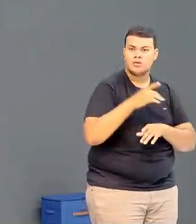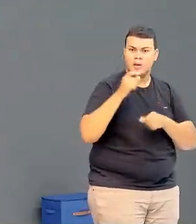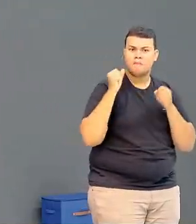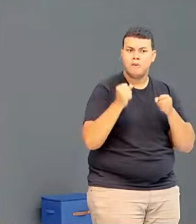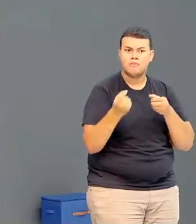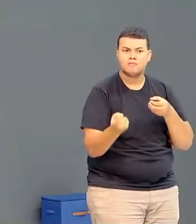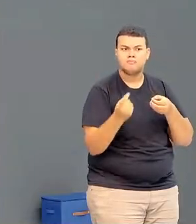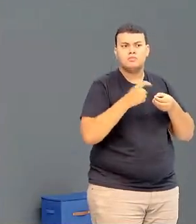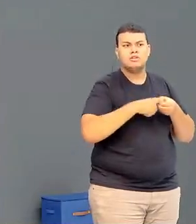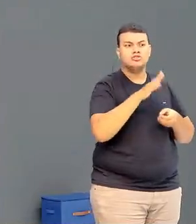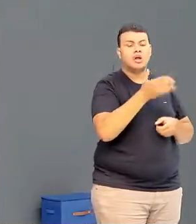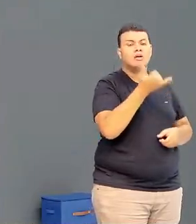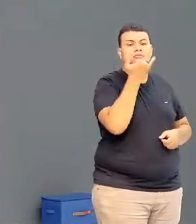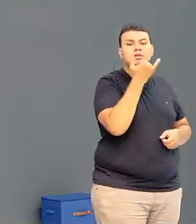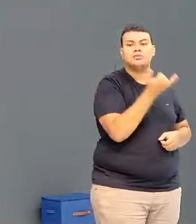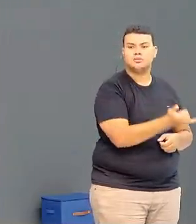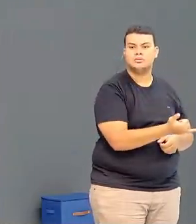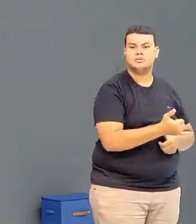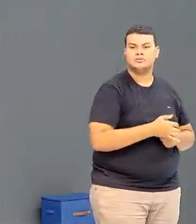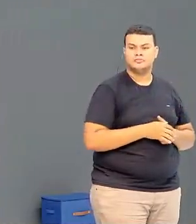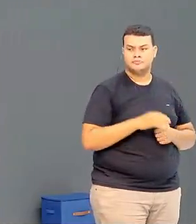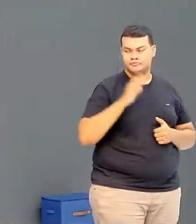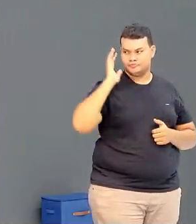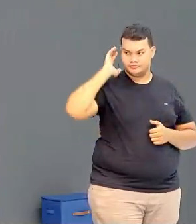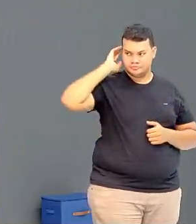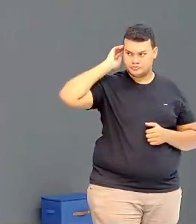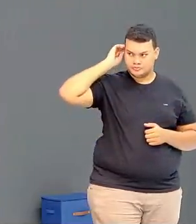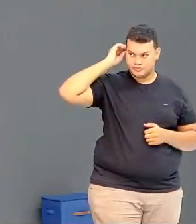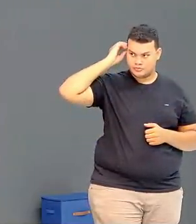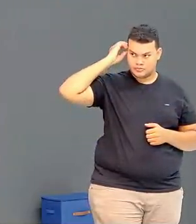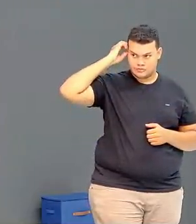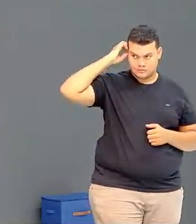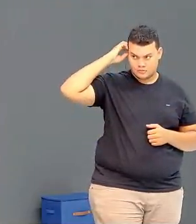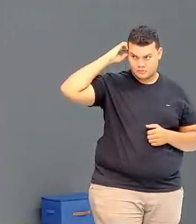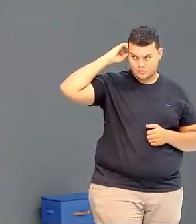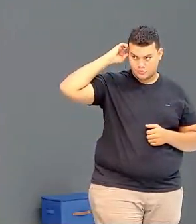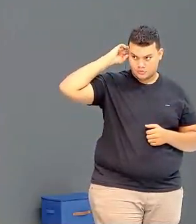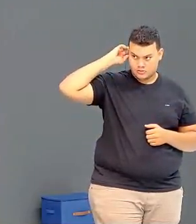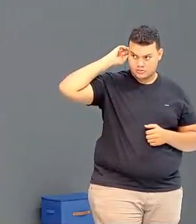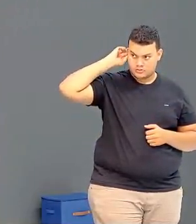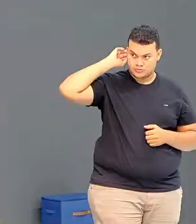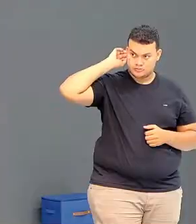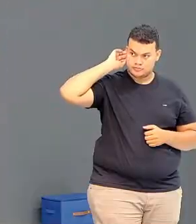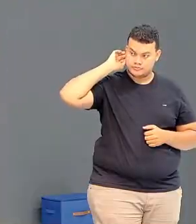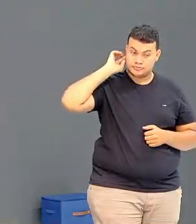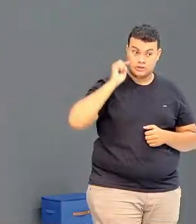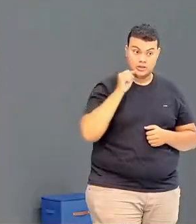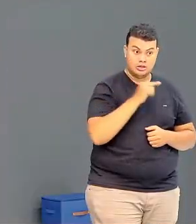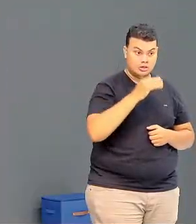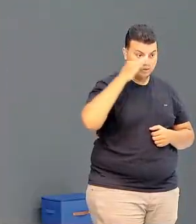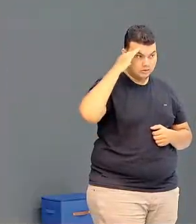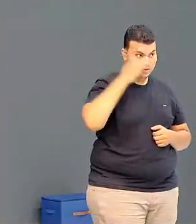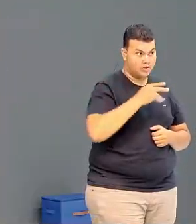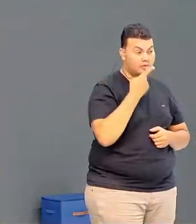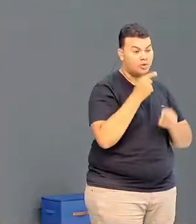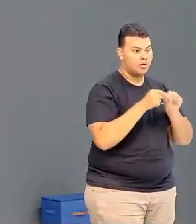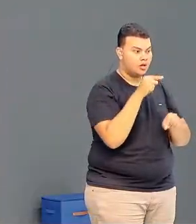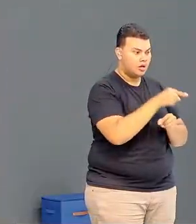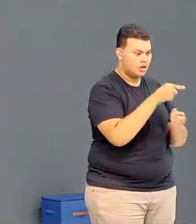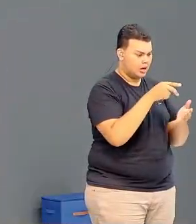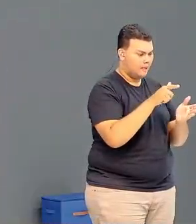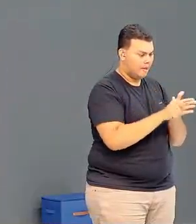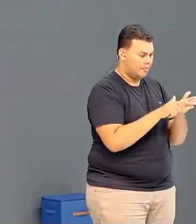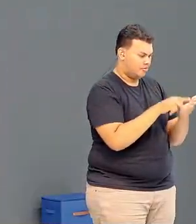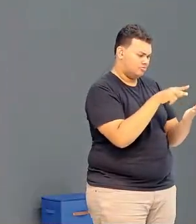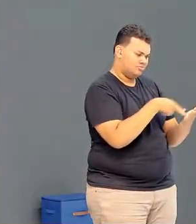pode voltar, você já foi perdoado. E a história conta, esse mesmo soldado relatou isso, que ele lia o